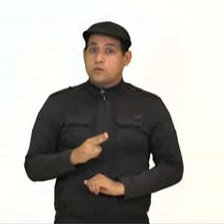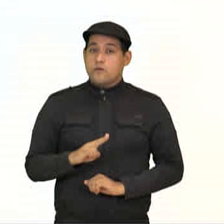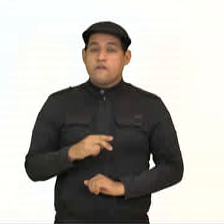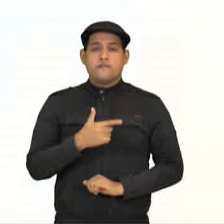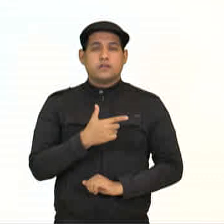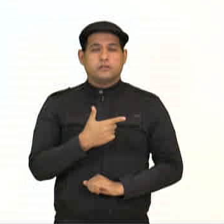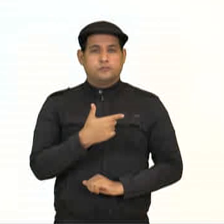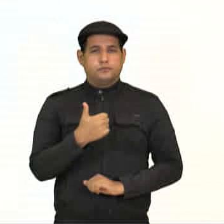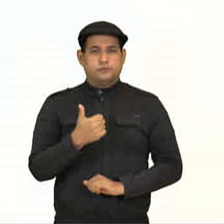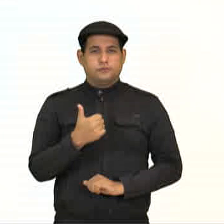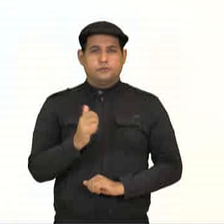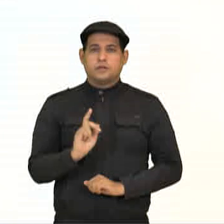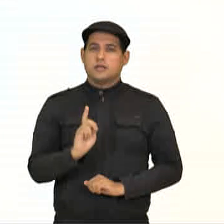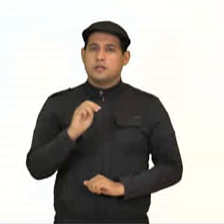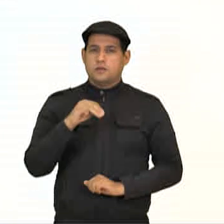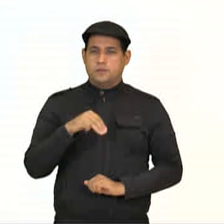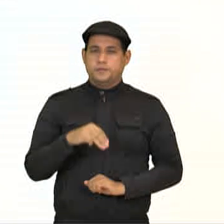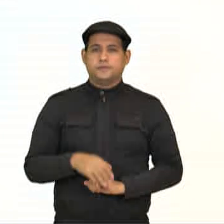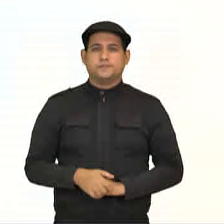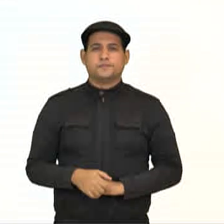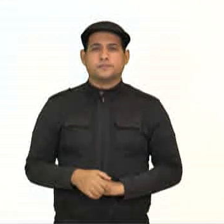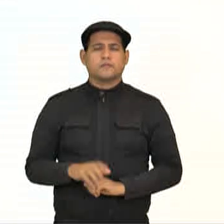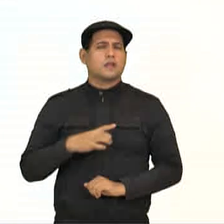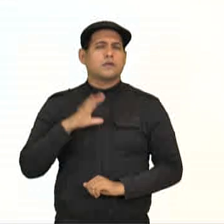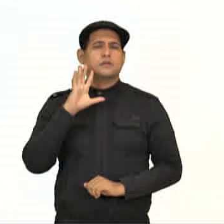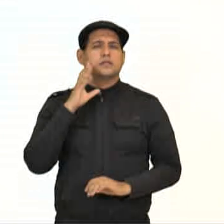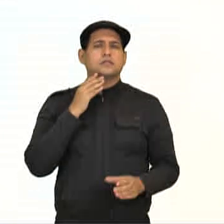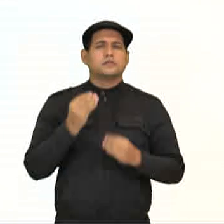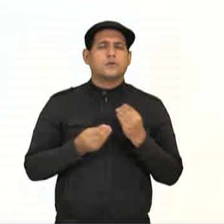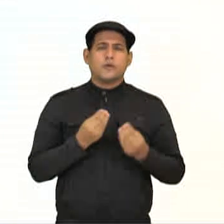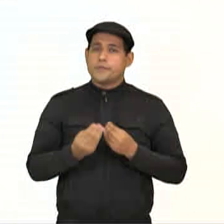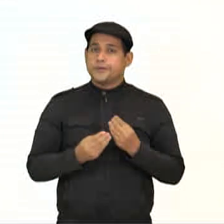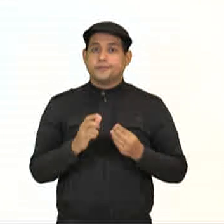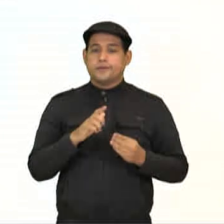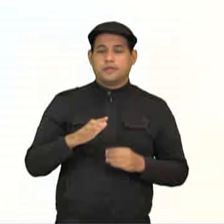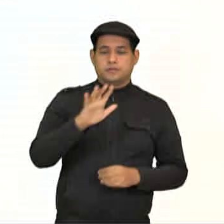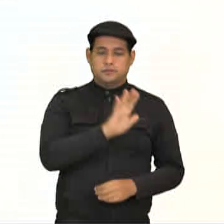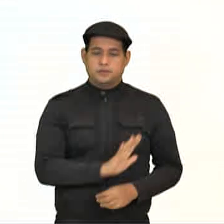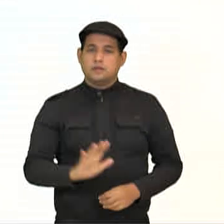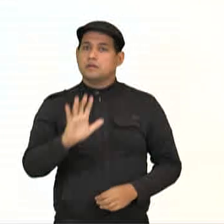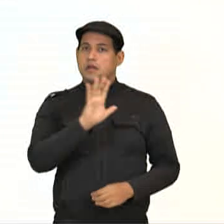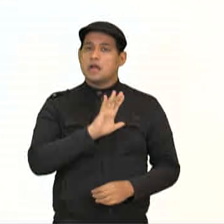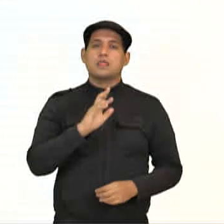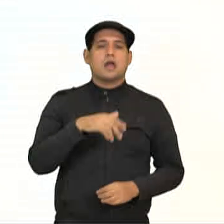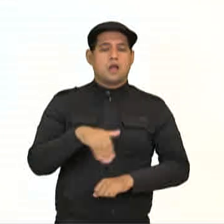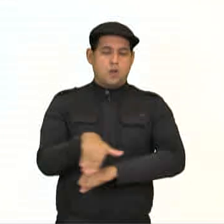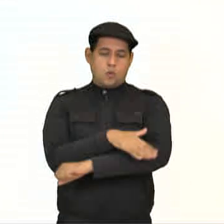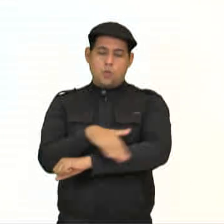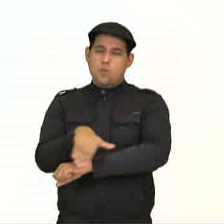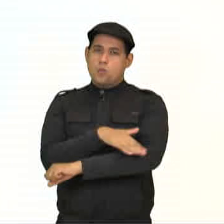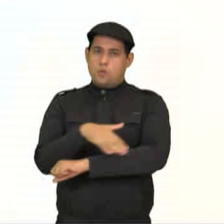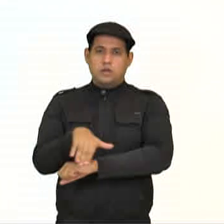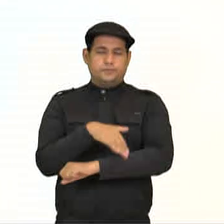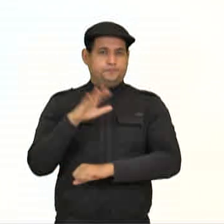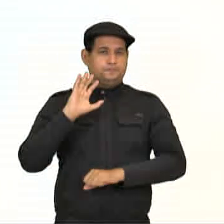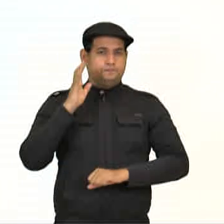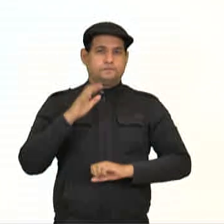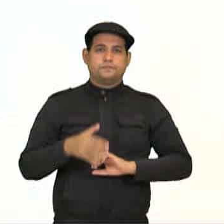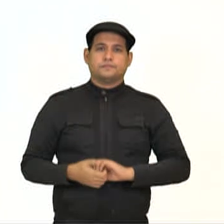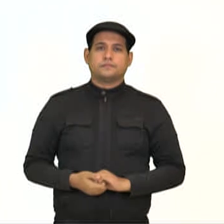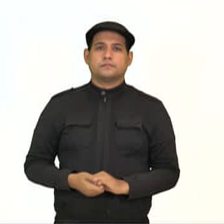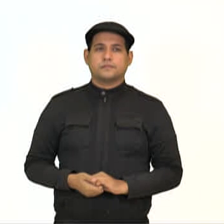21 quilômetros, né? Geralmente elas são realizadas, não são dentro do estádio, elas são nas ruas, né? O próprio nome diz,